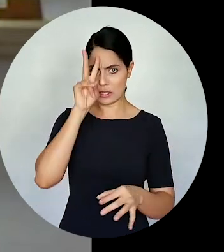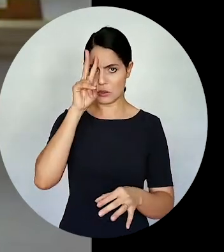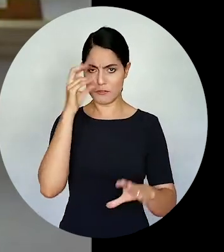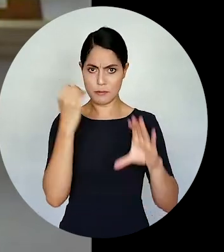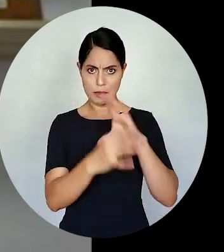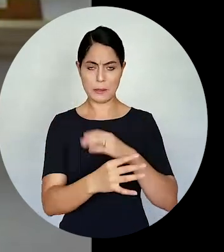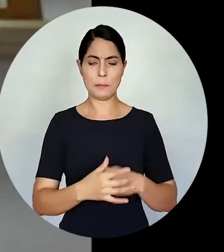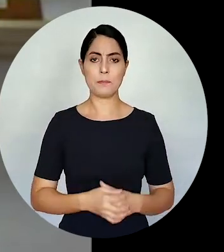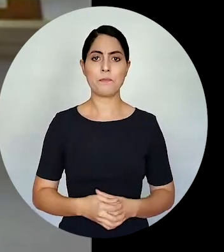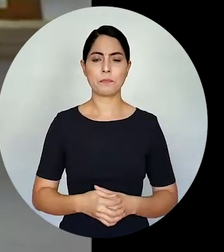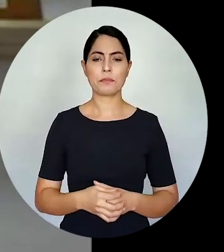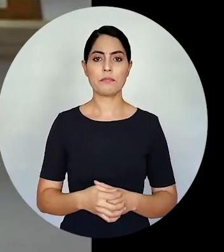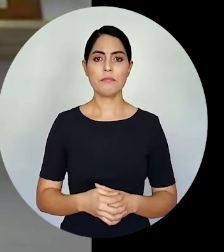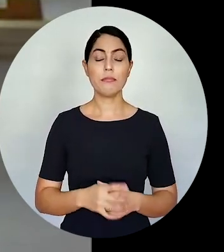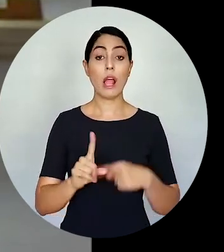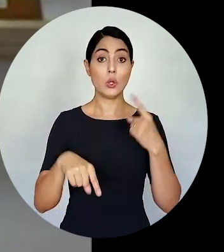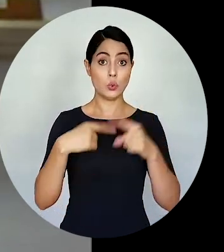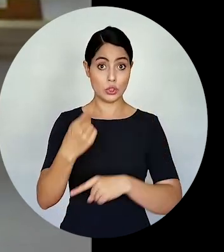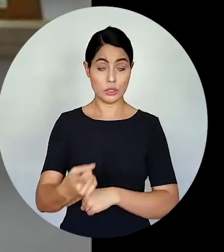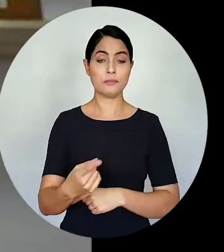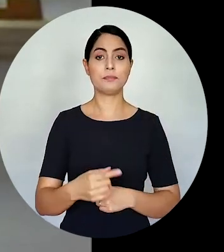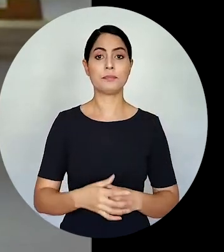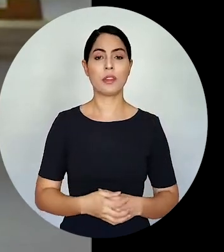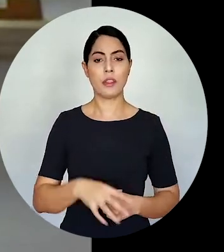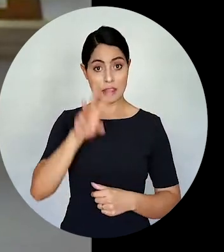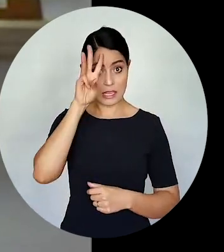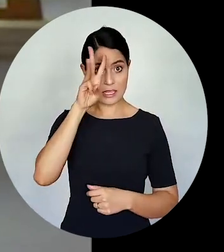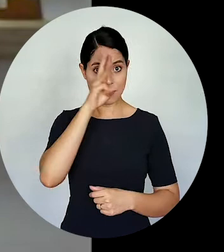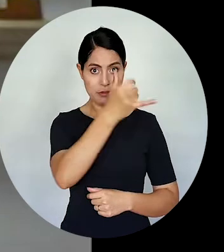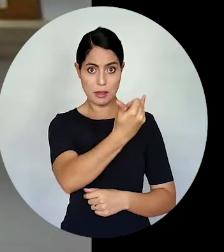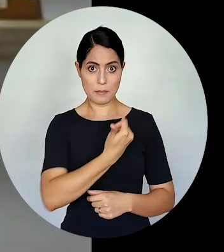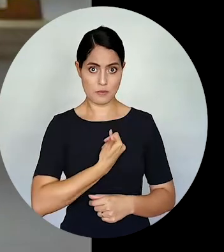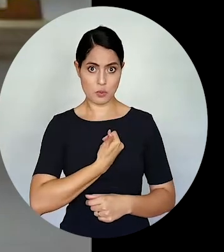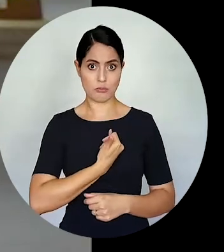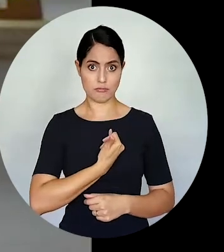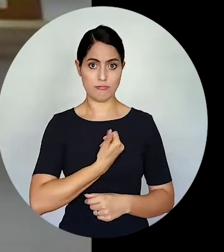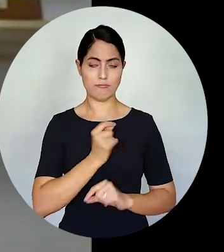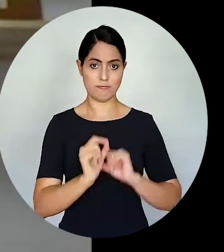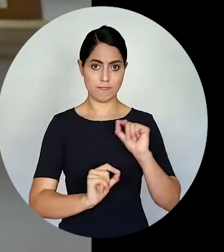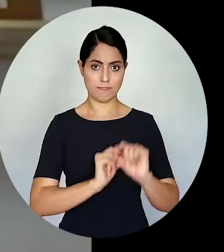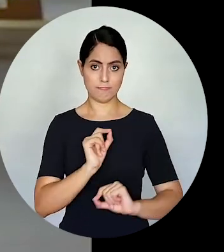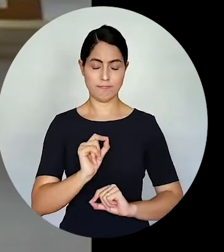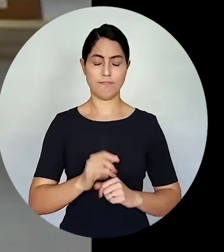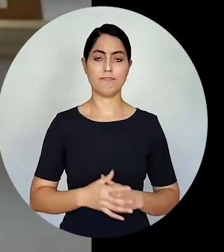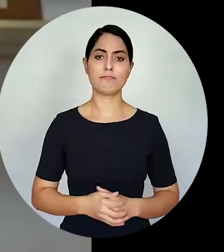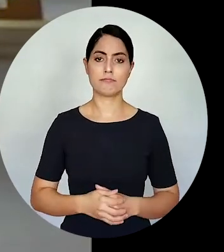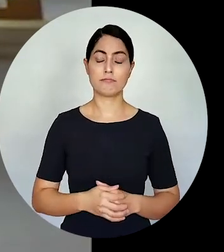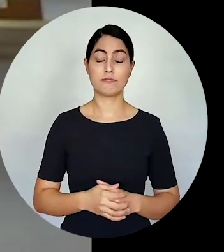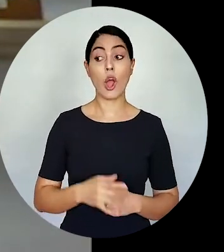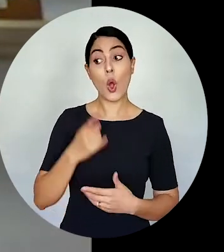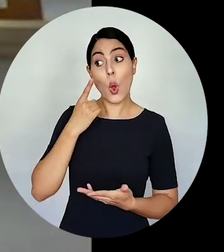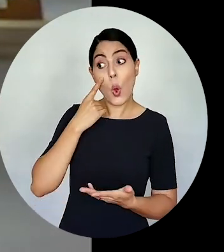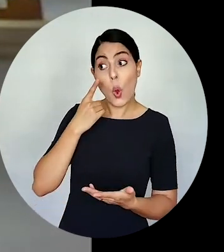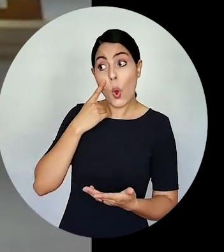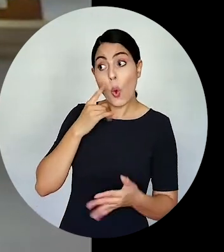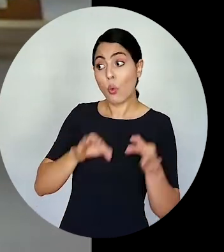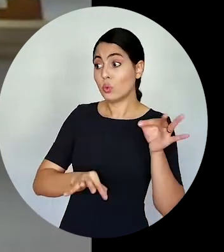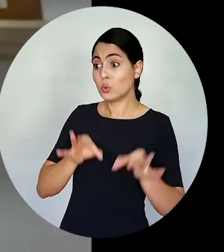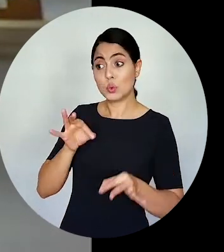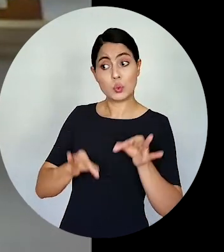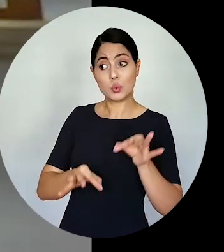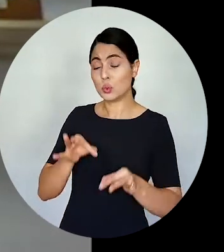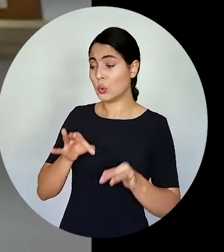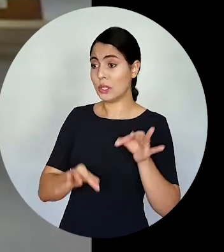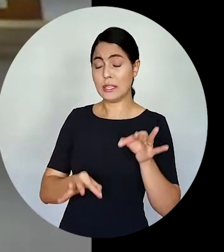novembro. Na manhã seguinte, da terça-feira, ela me respondeu, dizendo que o magistrado